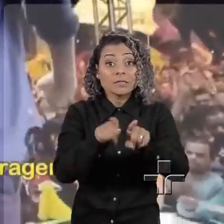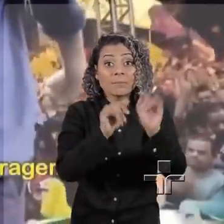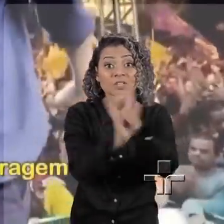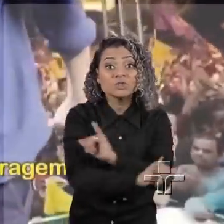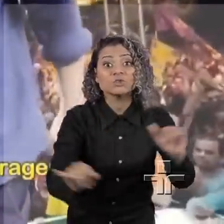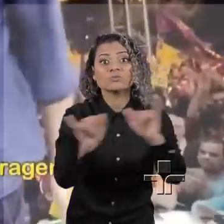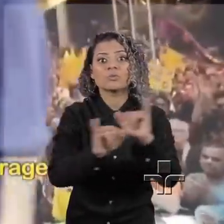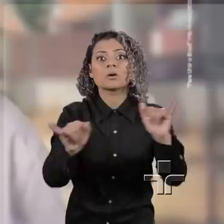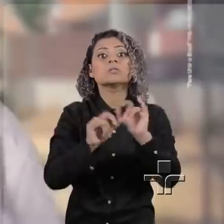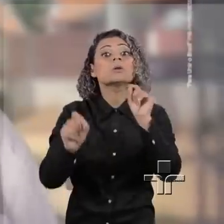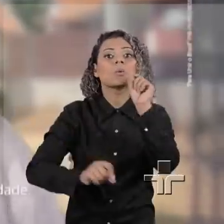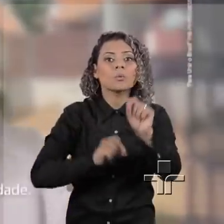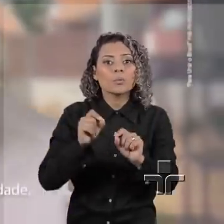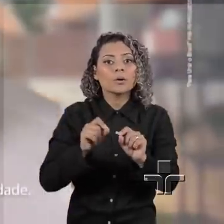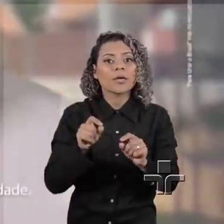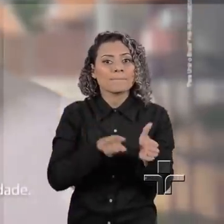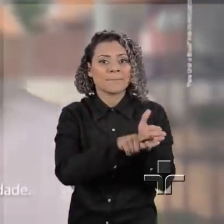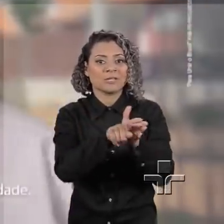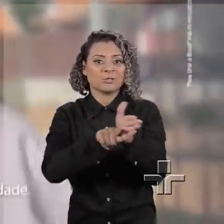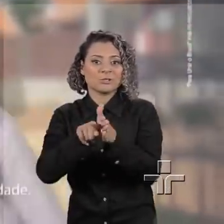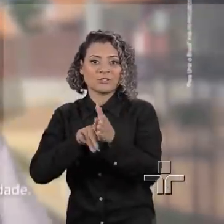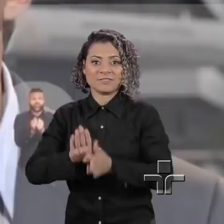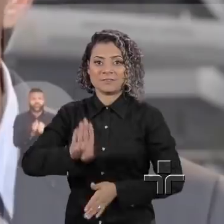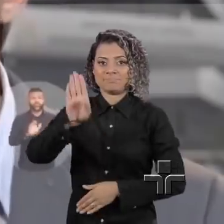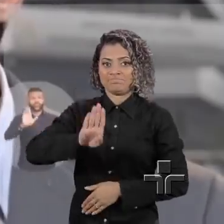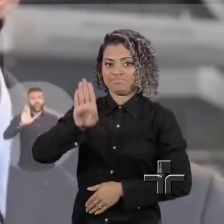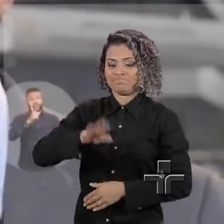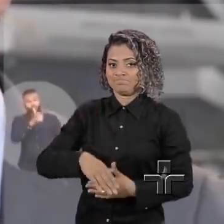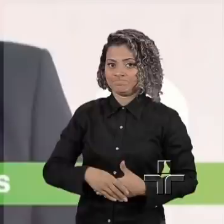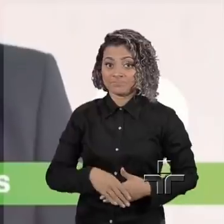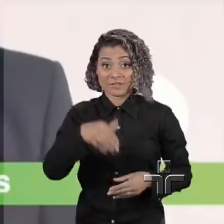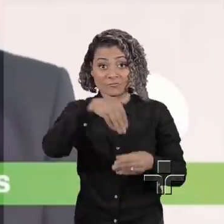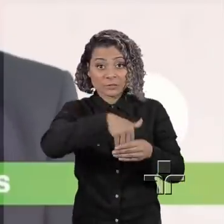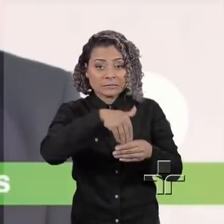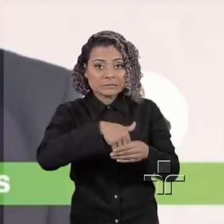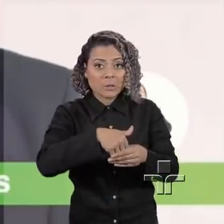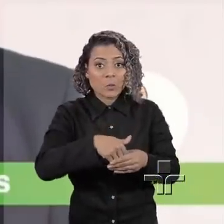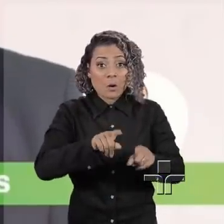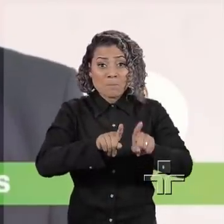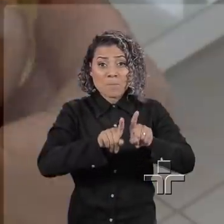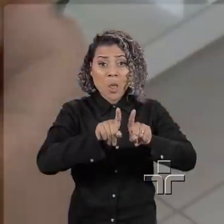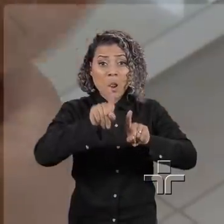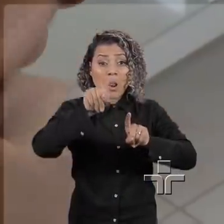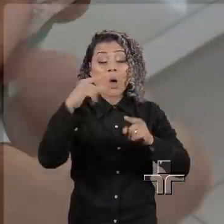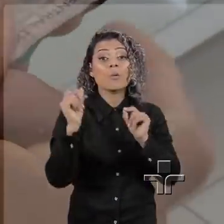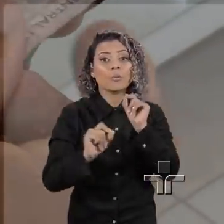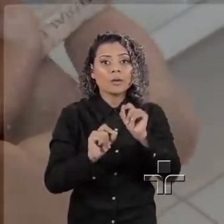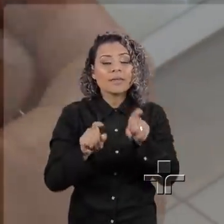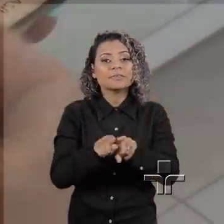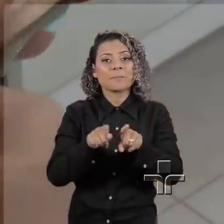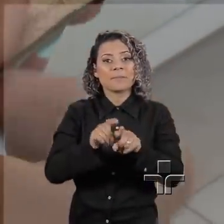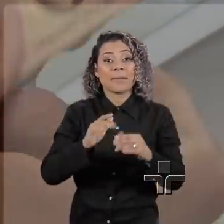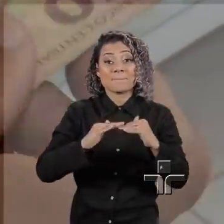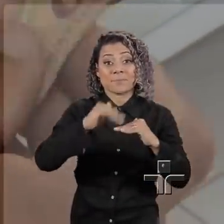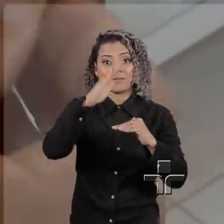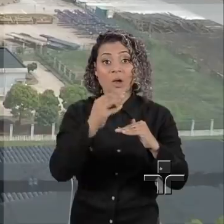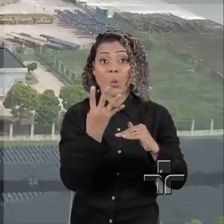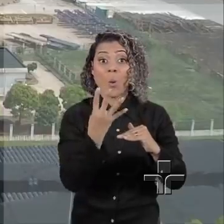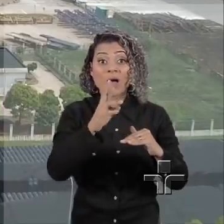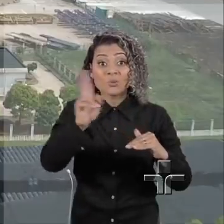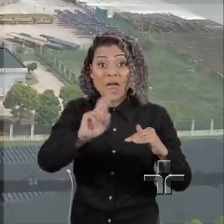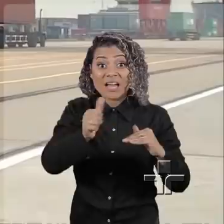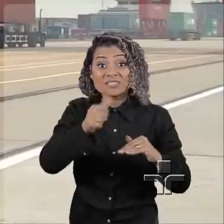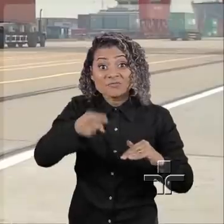divulgação das primeiras pesquisas eleitorais. Disparou durante a campanha eleitoral e passou dos